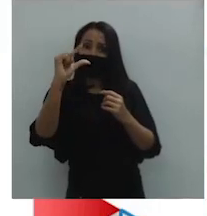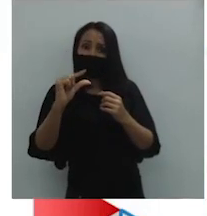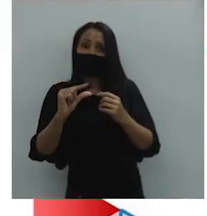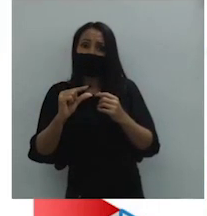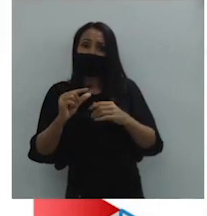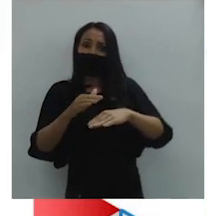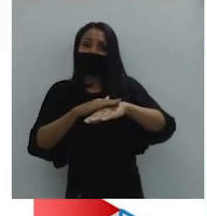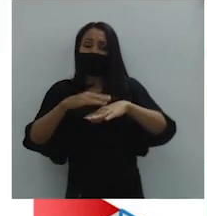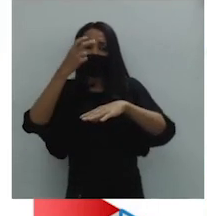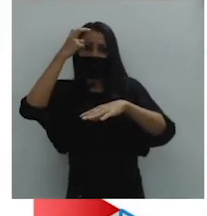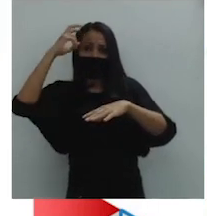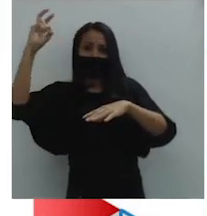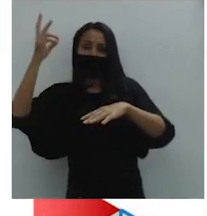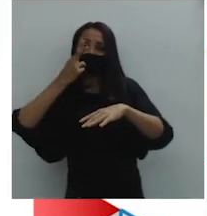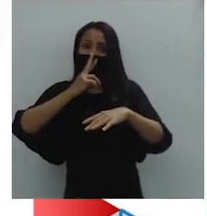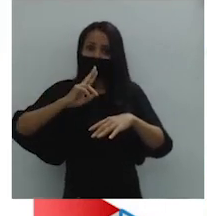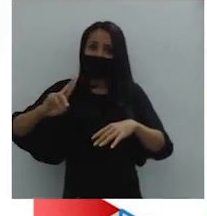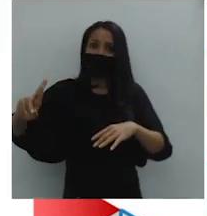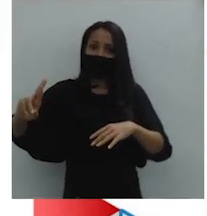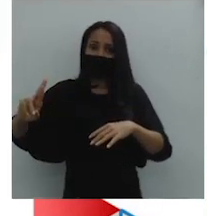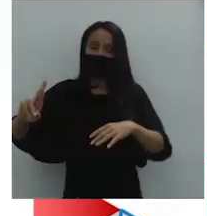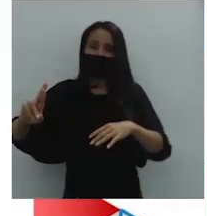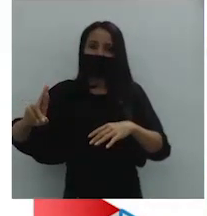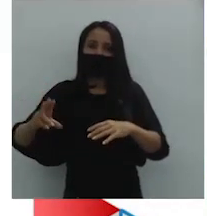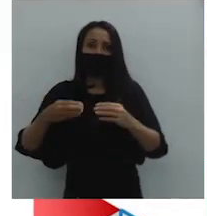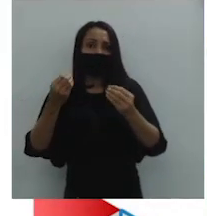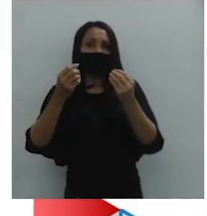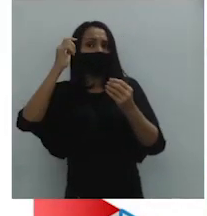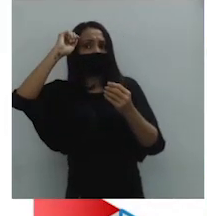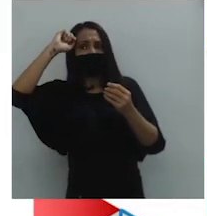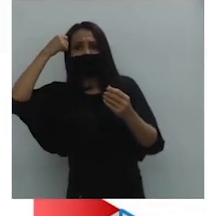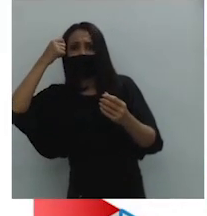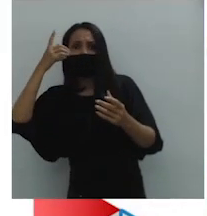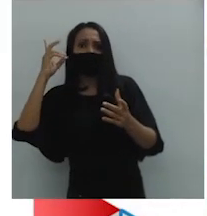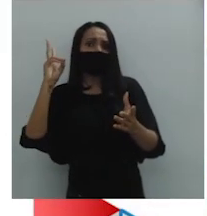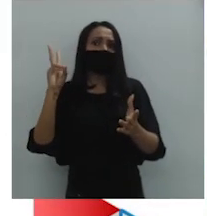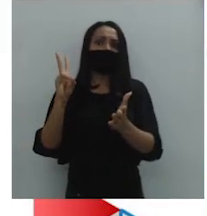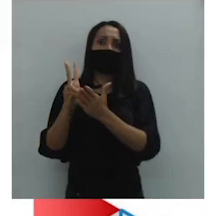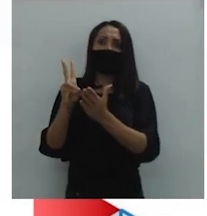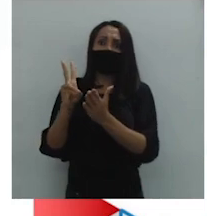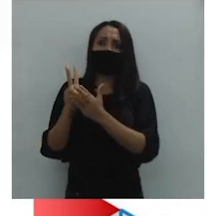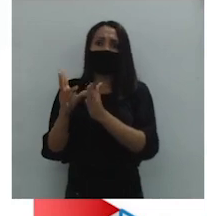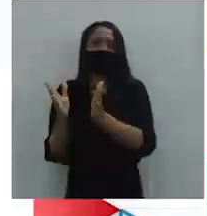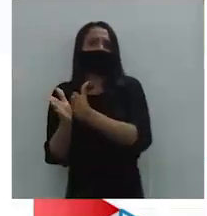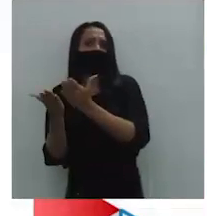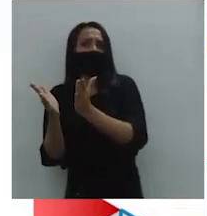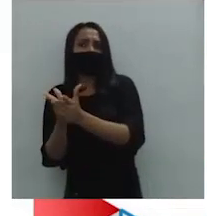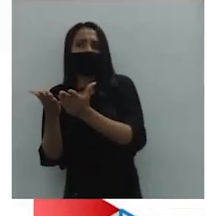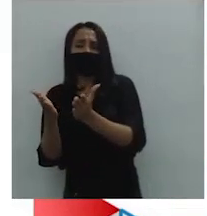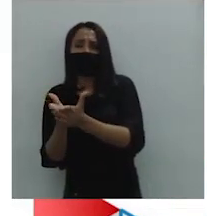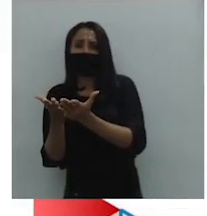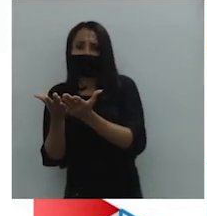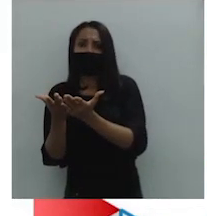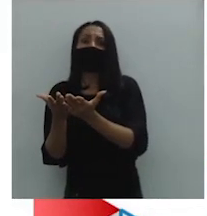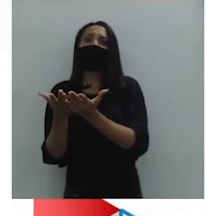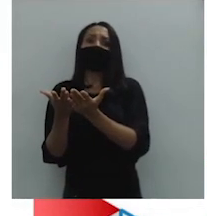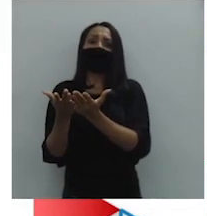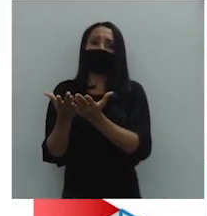étnicas, culturais e religiosas, como negros, como índios, pobres, homossexuais,